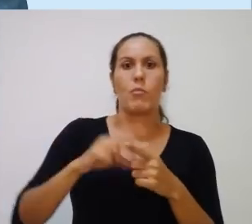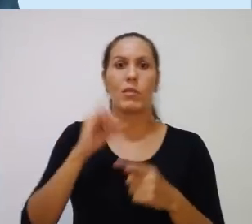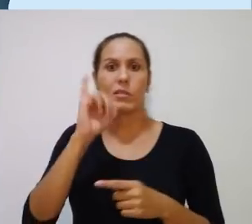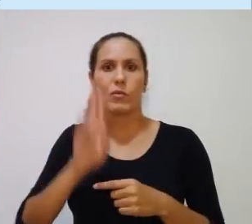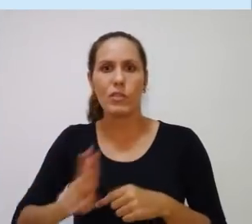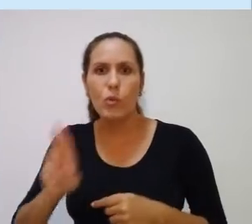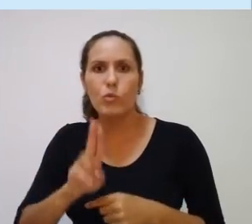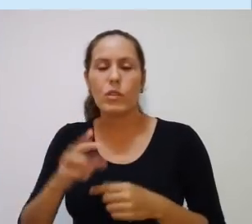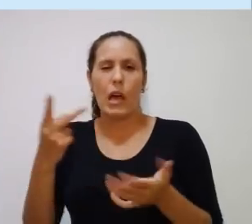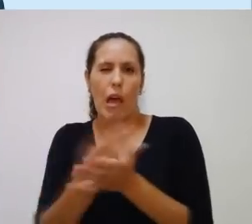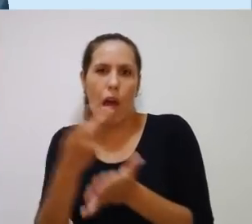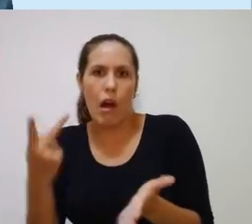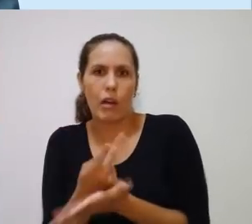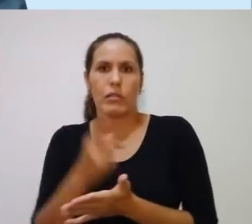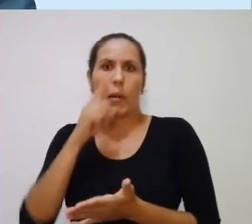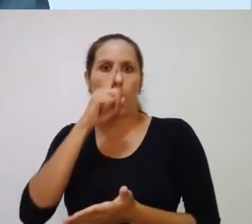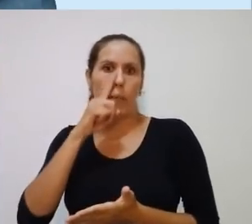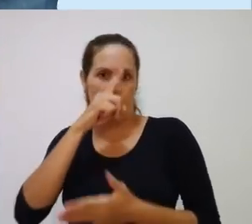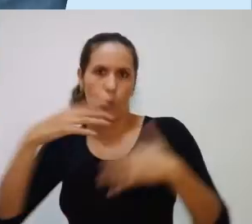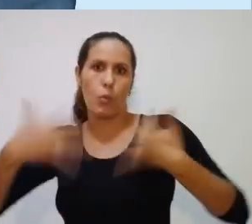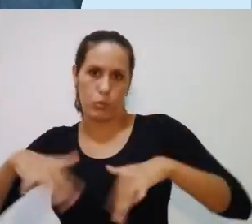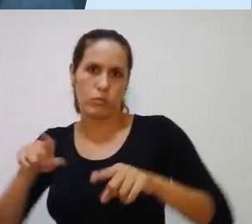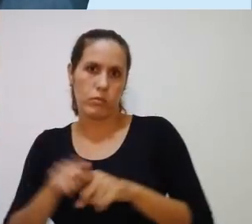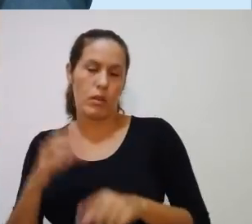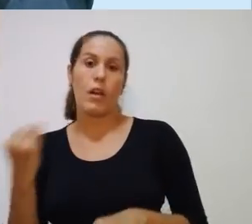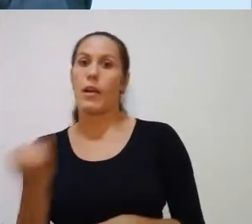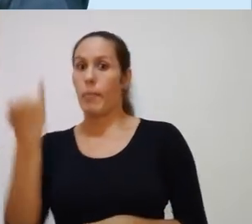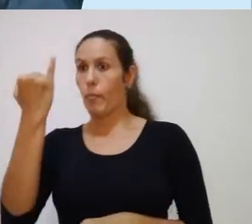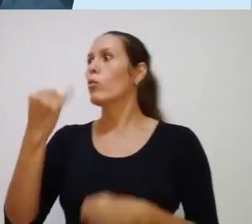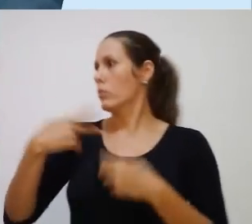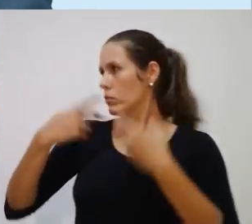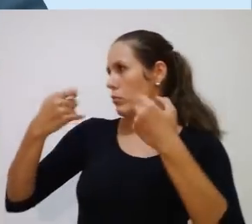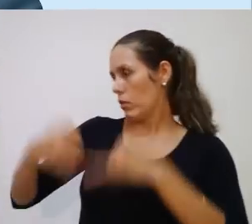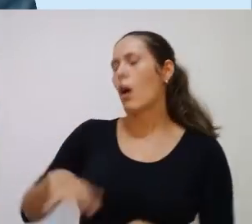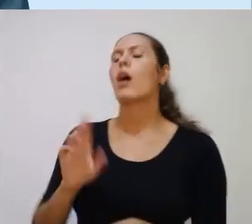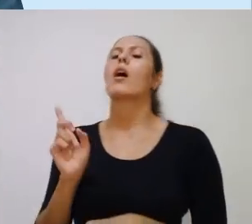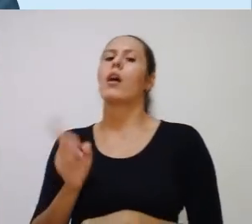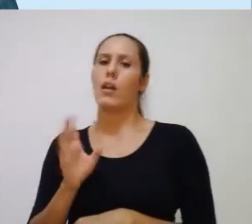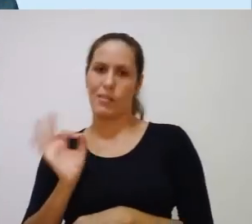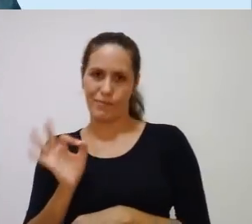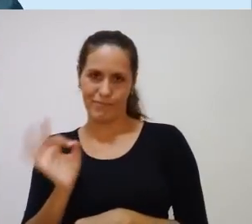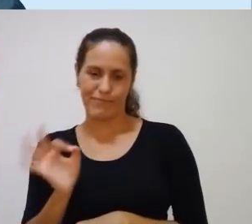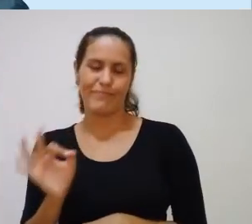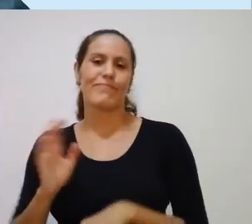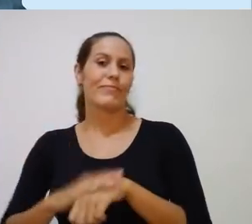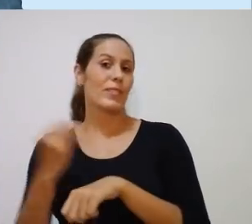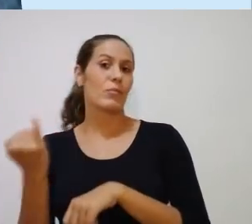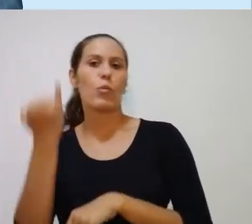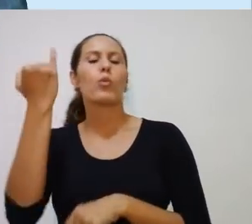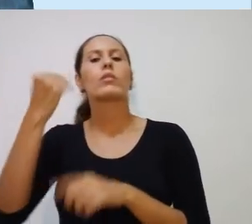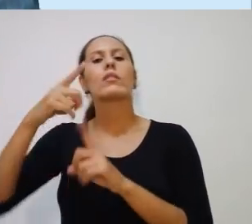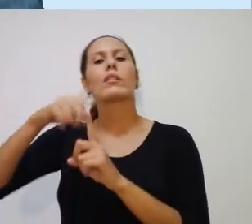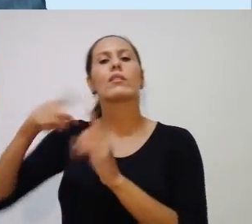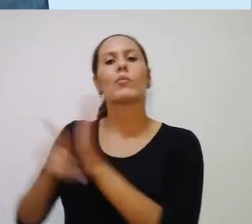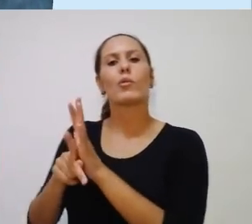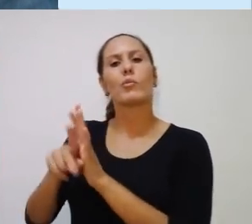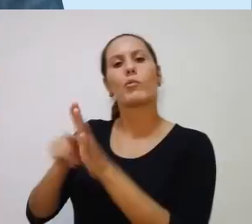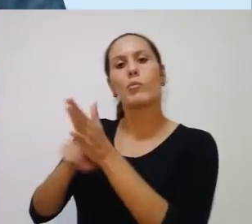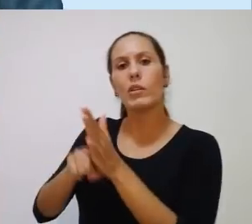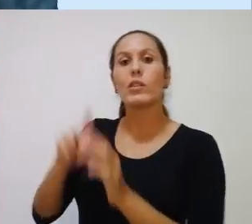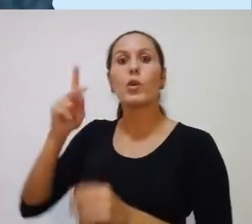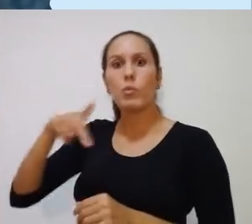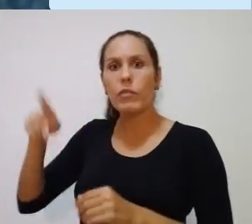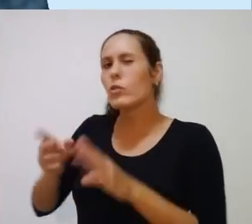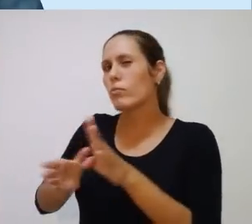de forma errada no laboratório. Do acidente dentro de um laboratório. Exatamente. É importante quando você vai trabalhar com esse tipo de pesquisa, que é importante que o